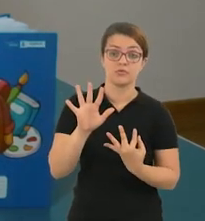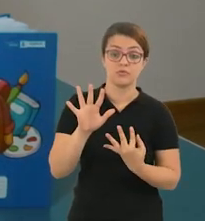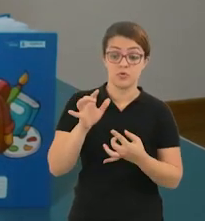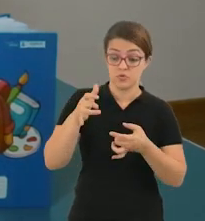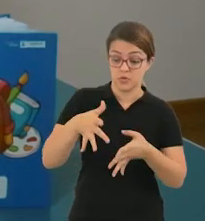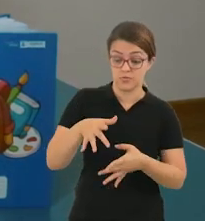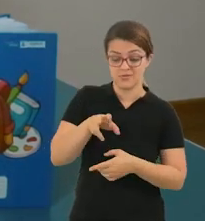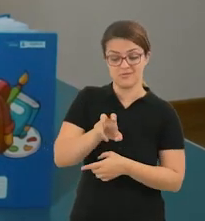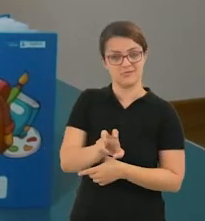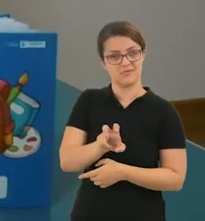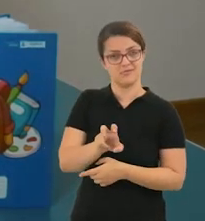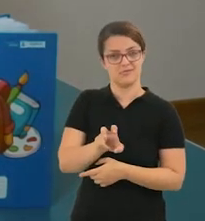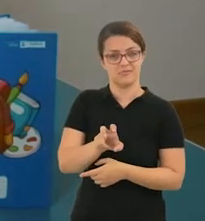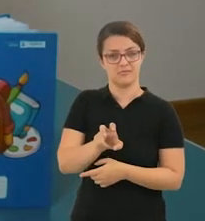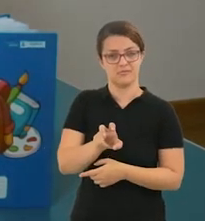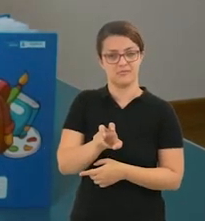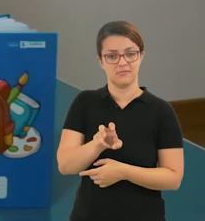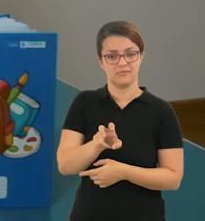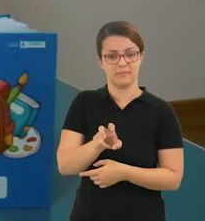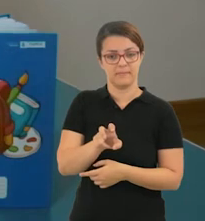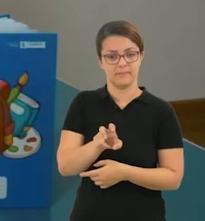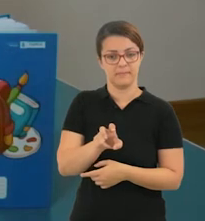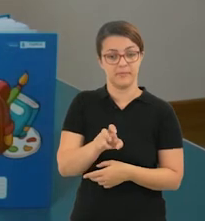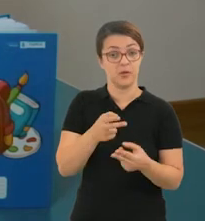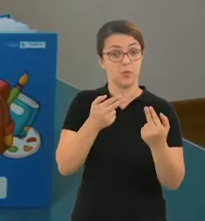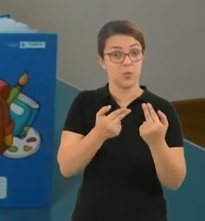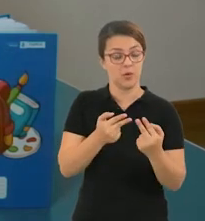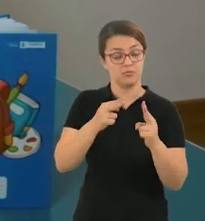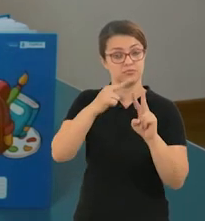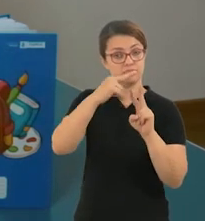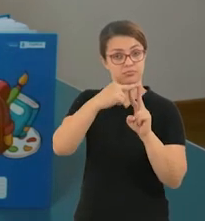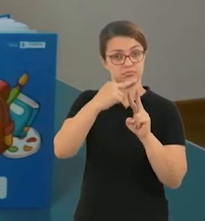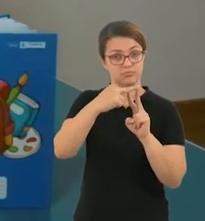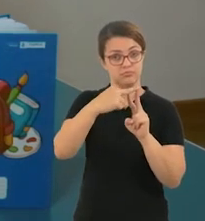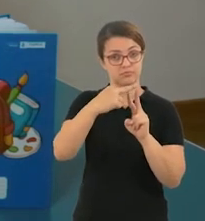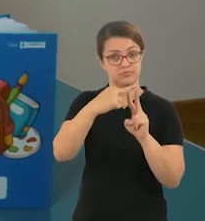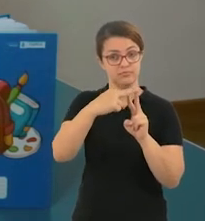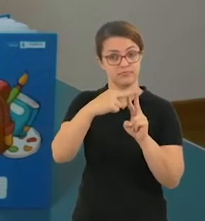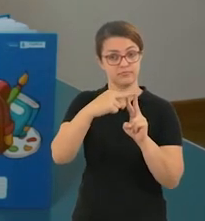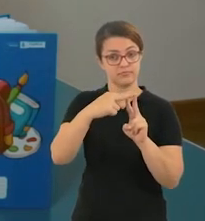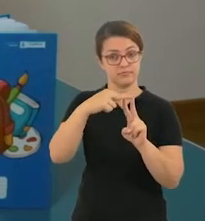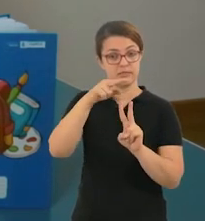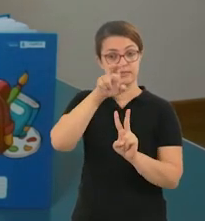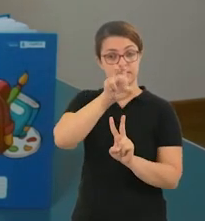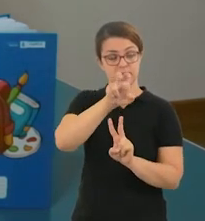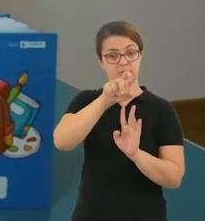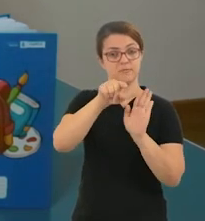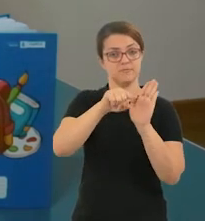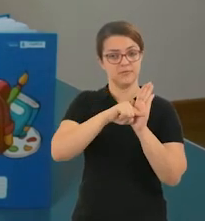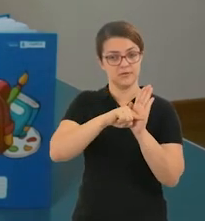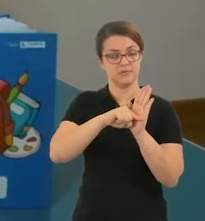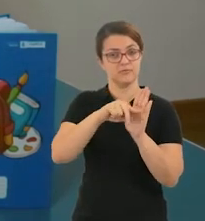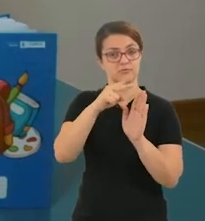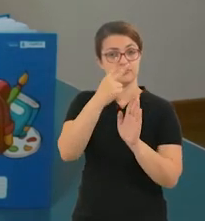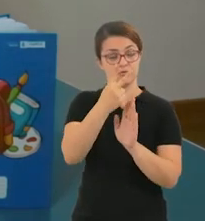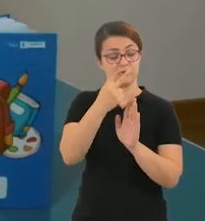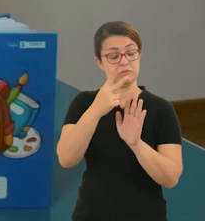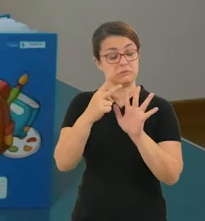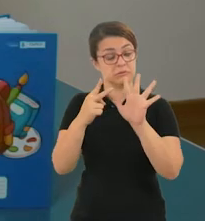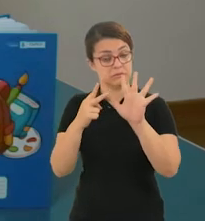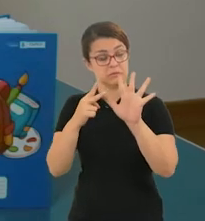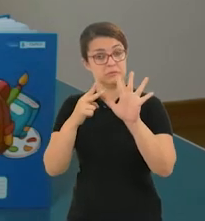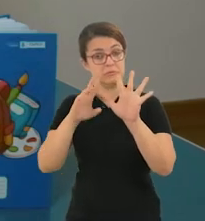sobrar 5. Aí você coloca o número 5 aqui. A mesma coisa aqui, na dezena. 5